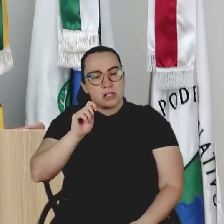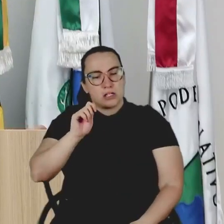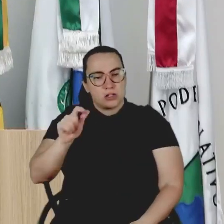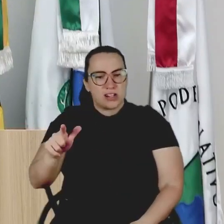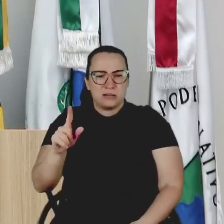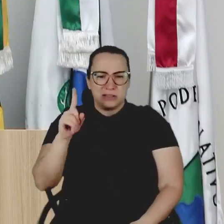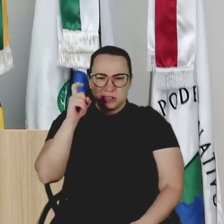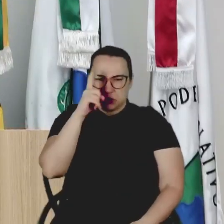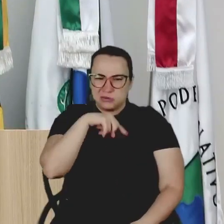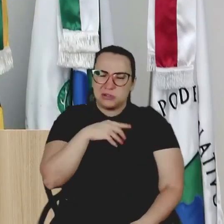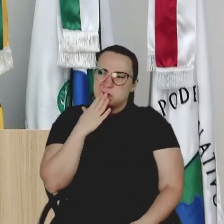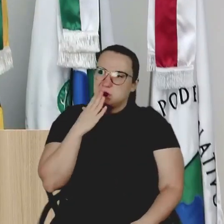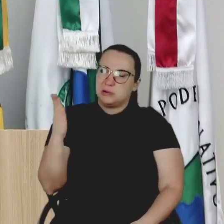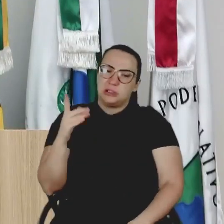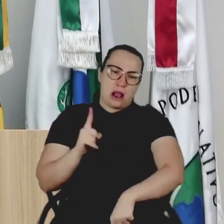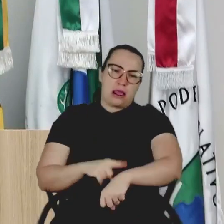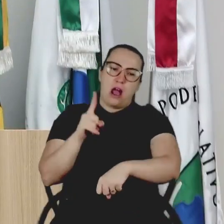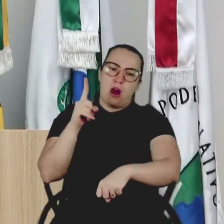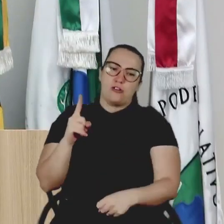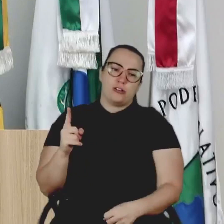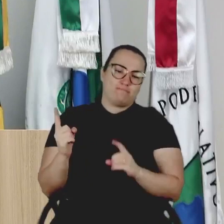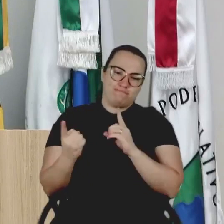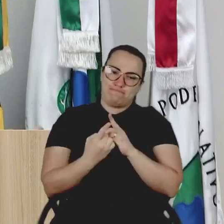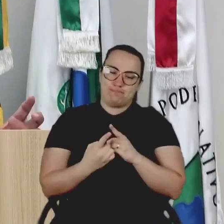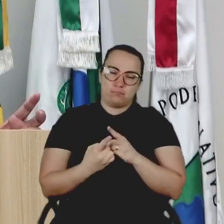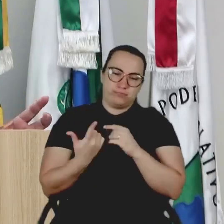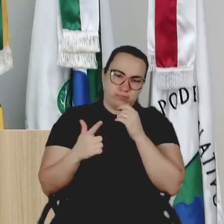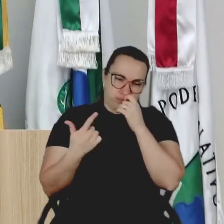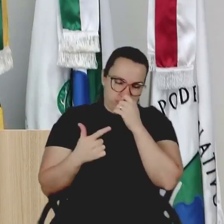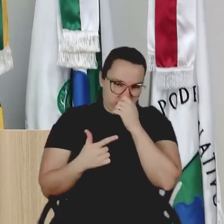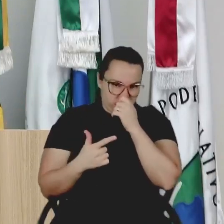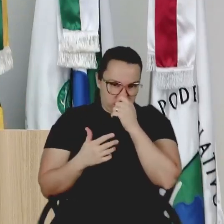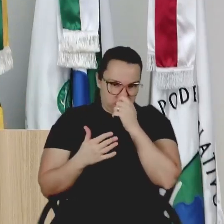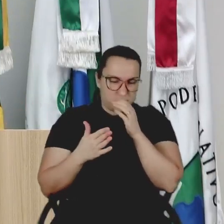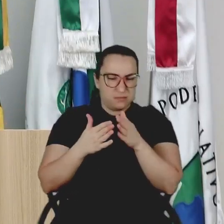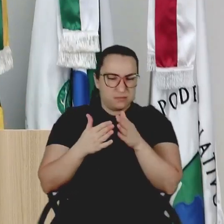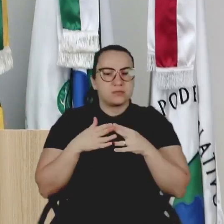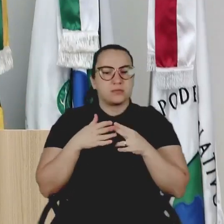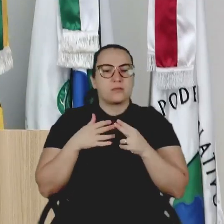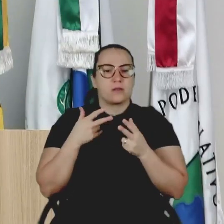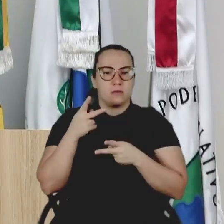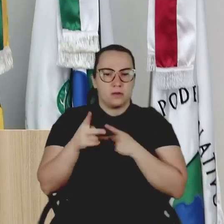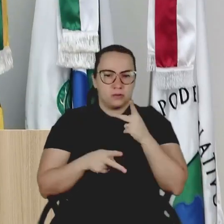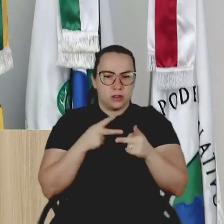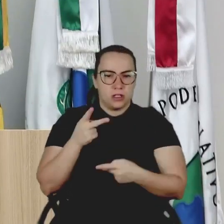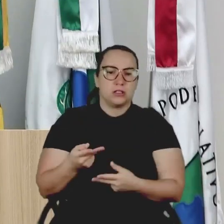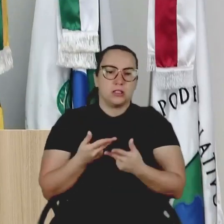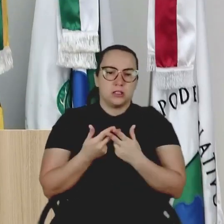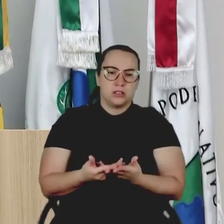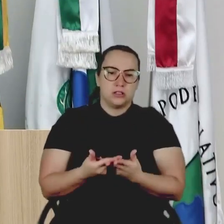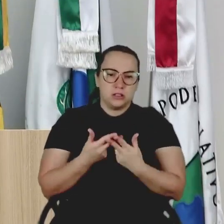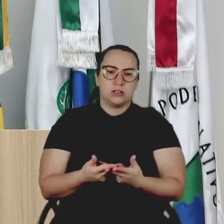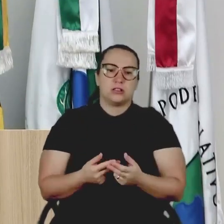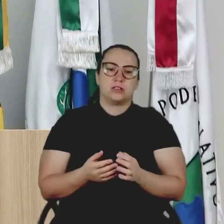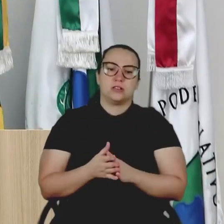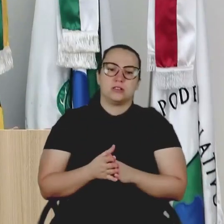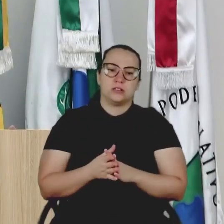no momento. Então, eu também peço para que a população tenha um pouquinho de paciência, que perto